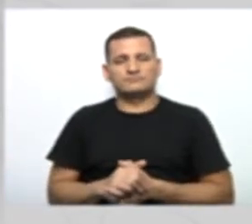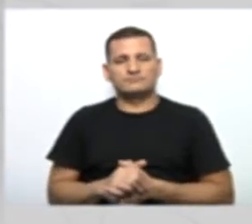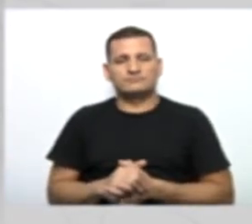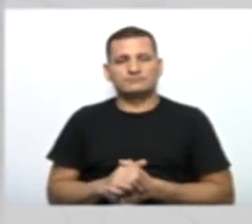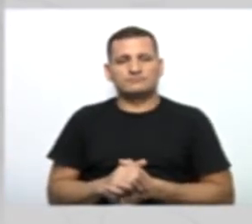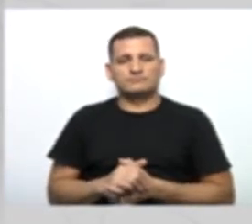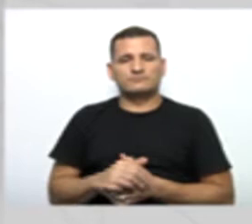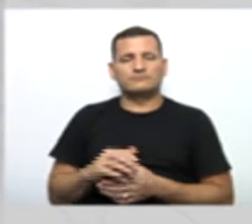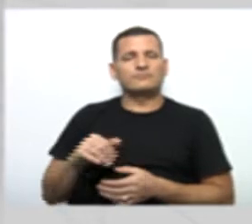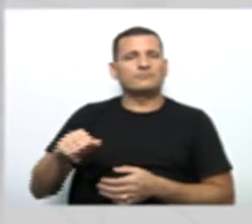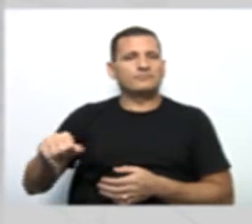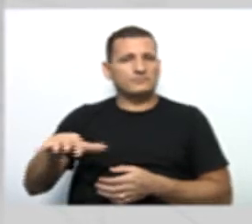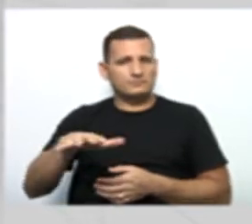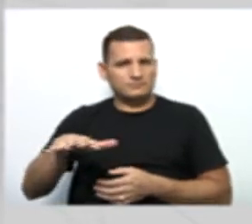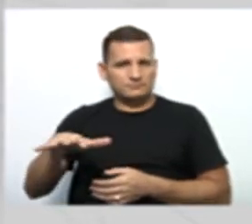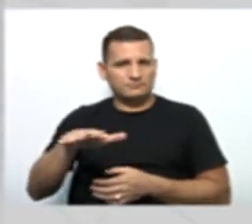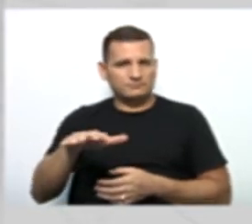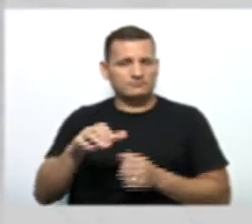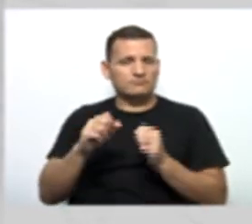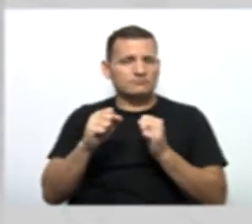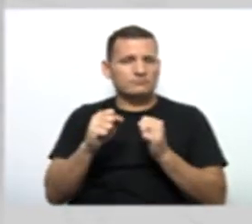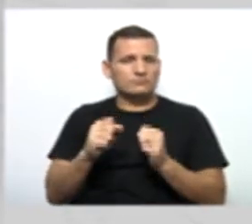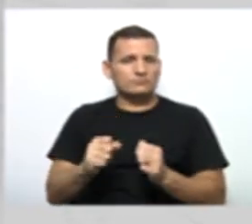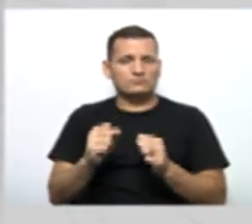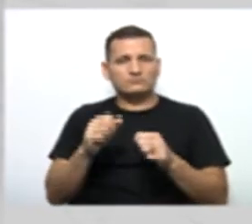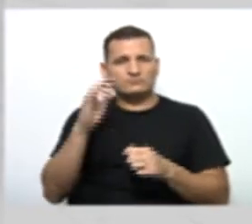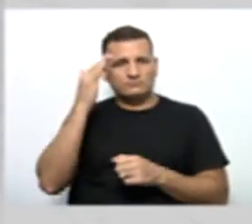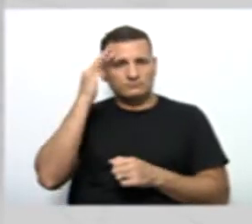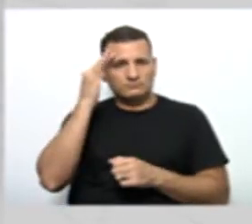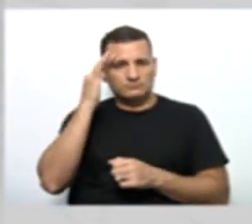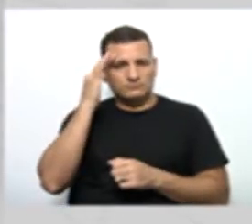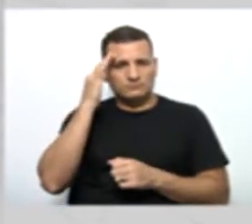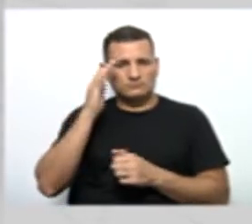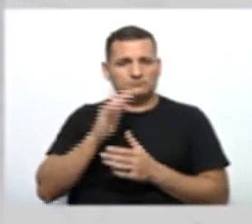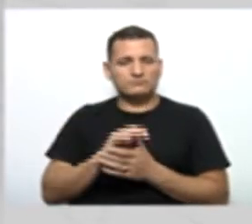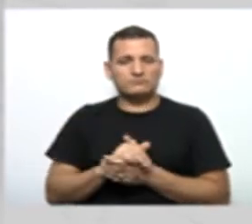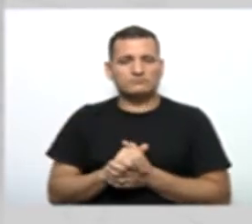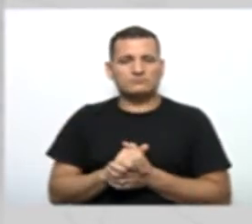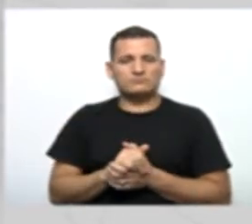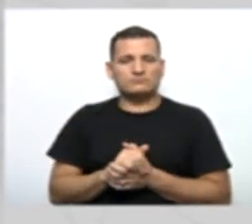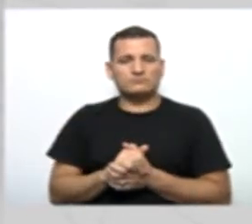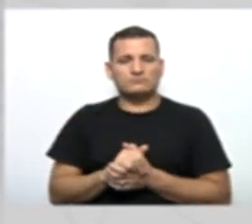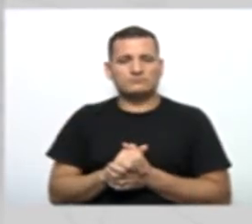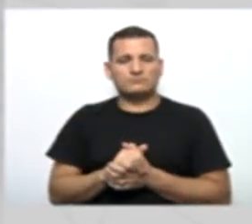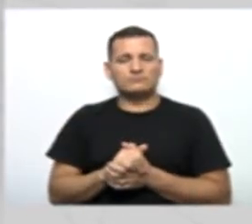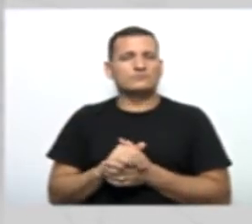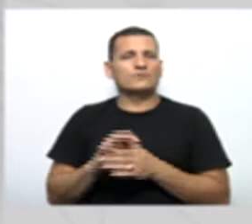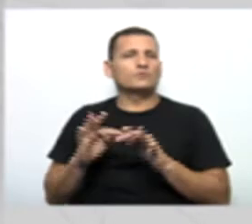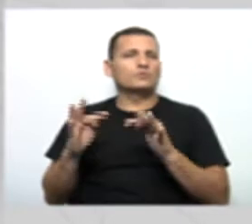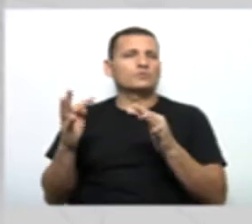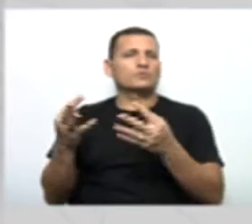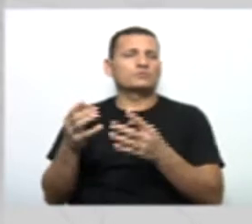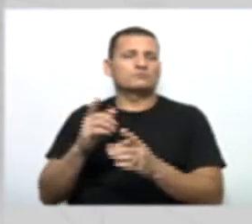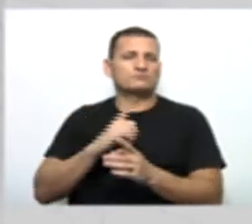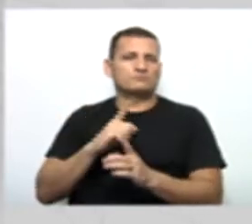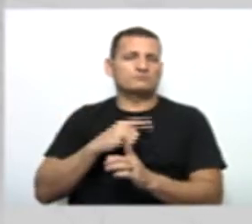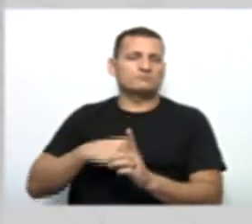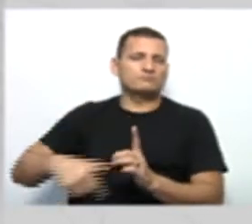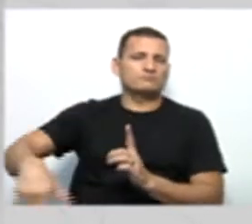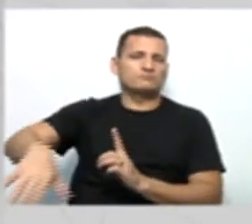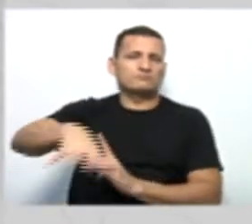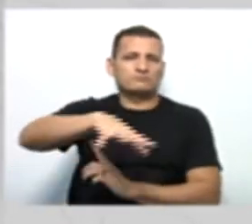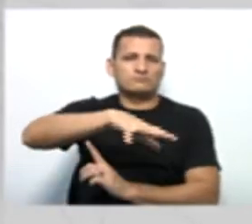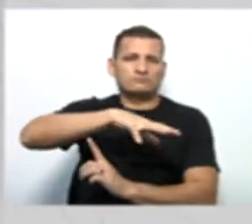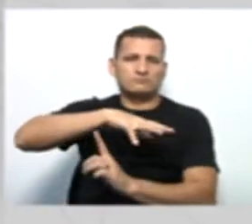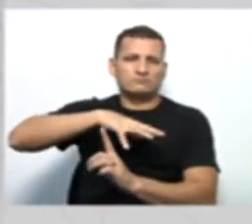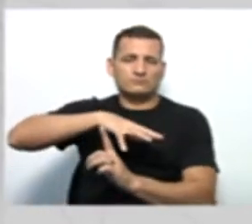O meio ambiente ele também pode ser entendido como tudo que está aí ao nosso redor, influenciando e